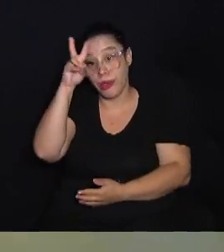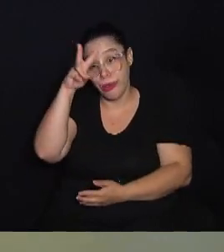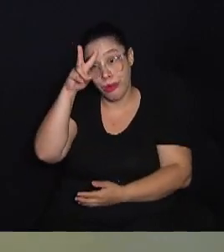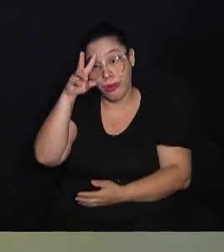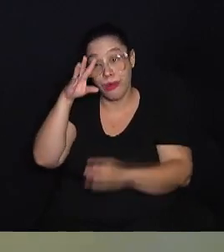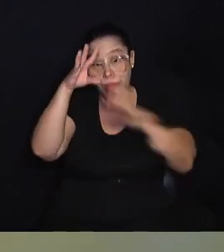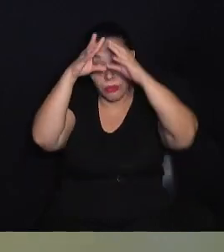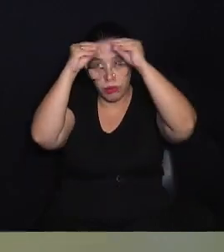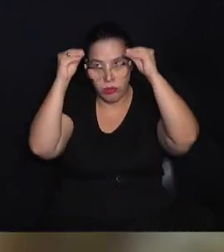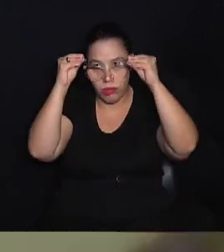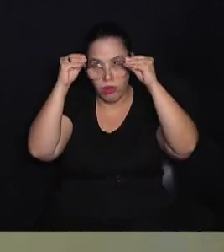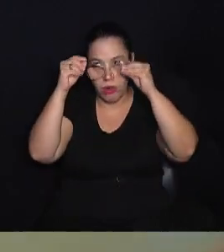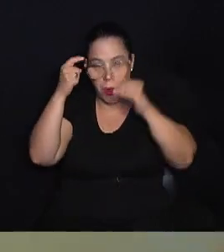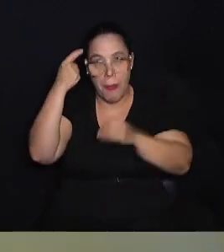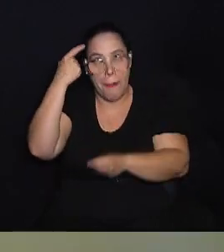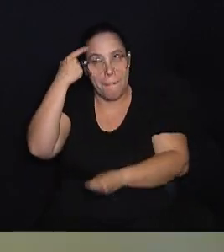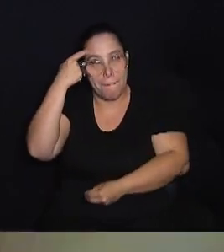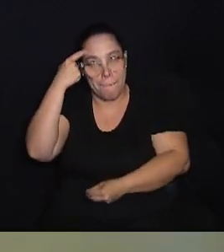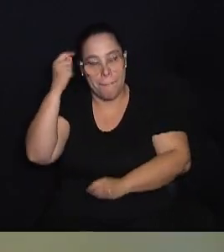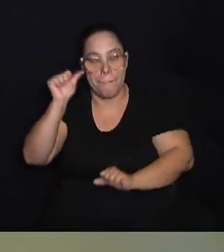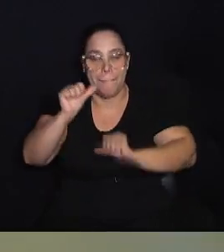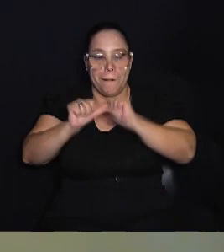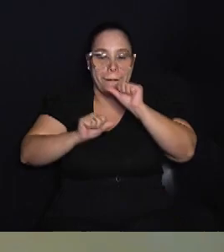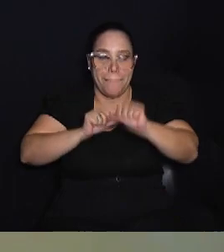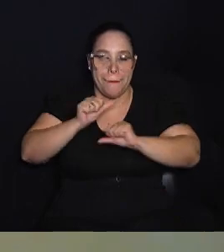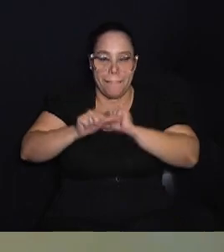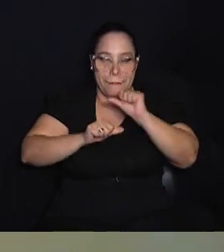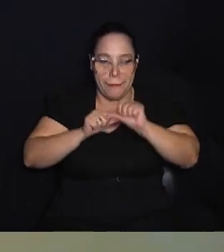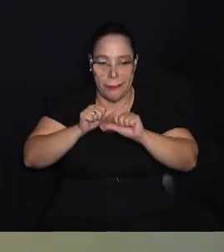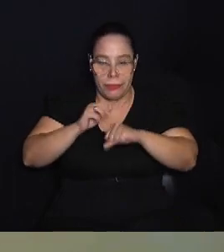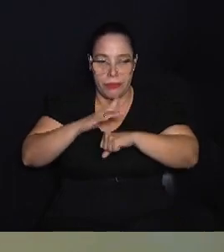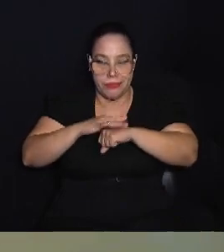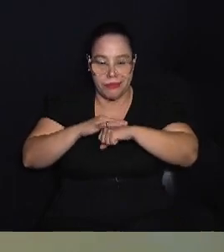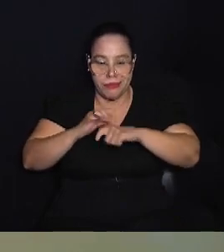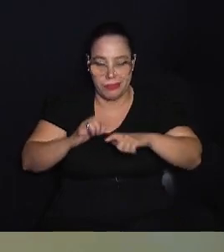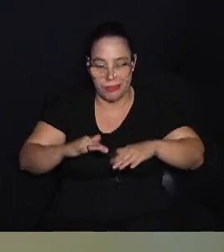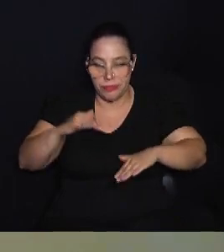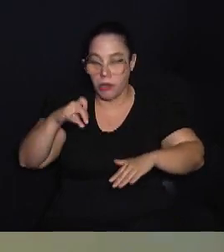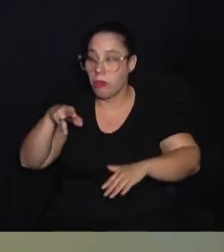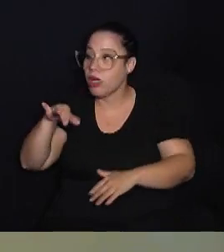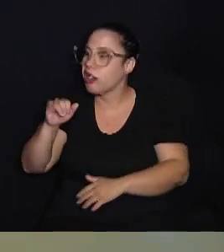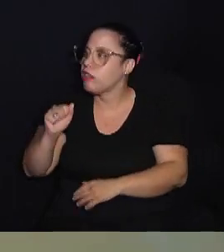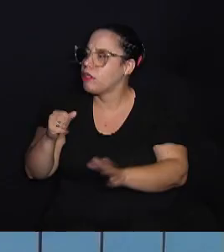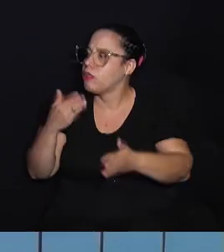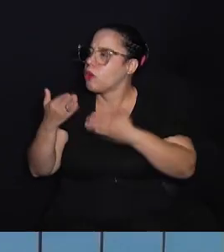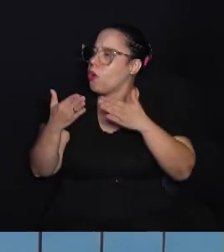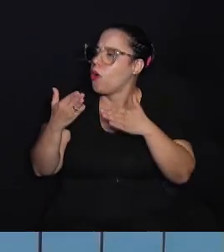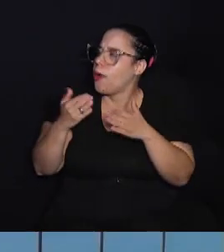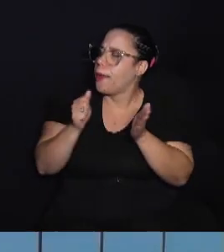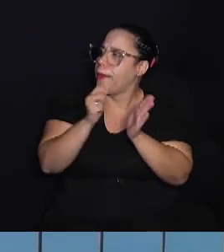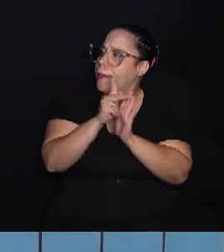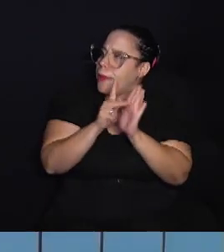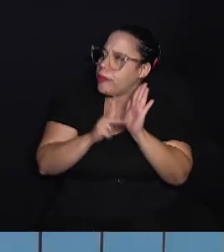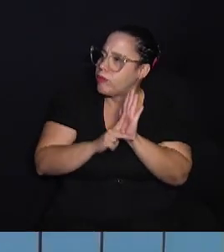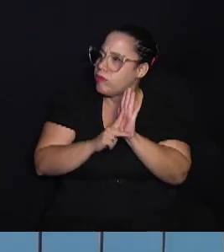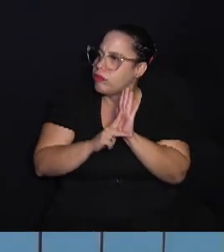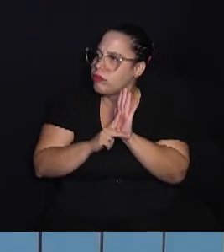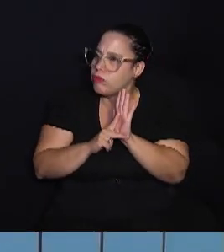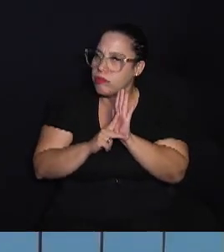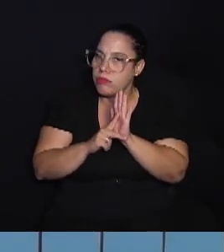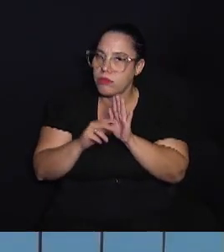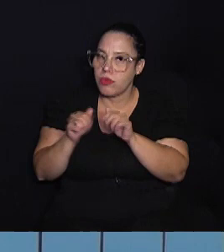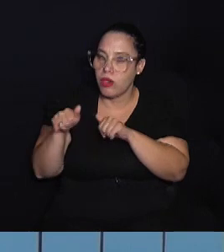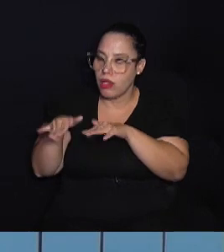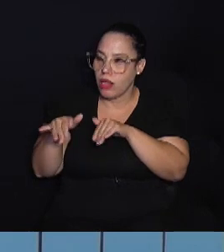pensar na memória. Tem outras alterações depois, na evolução da doença. Márcia, e qual que é a proposta da campanha deste